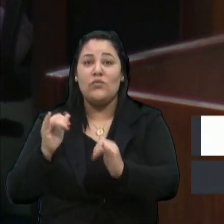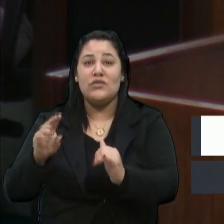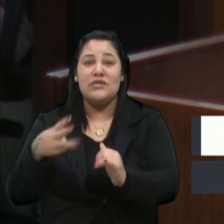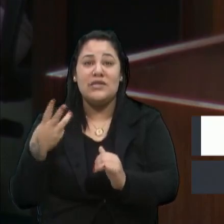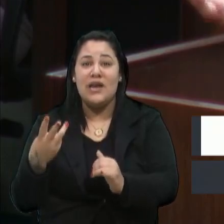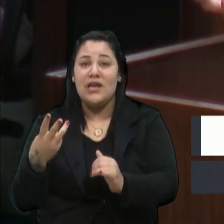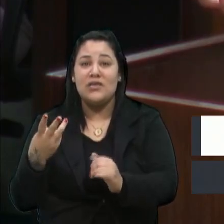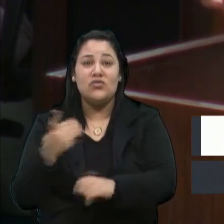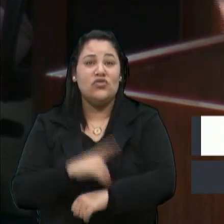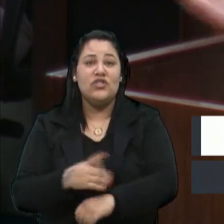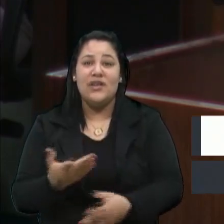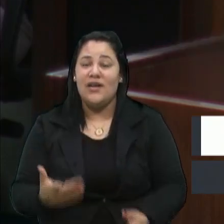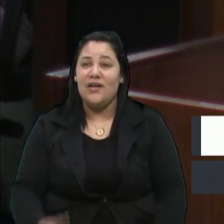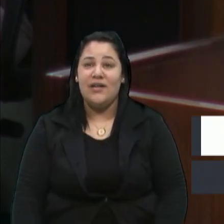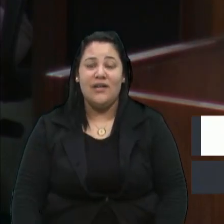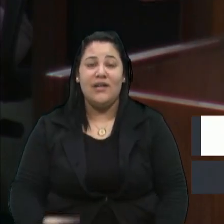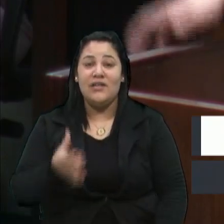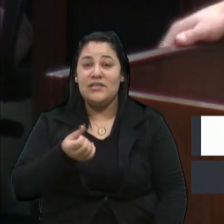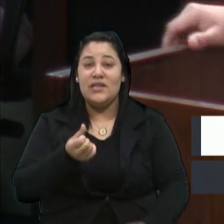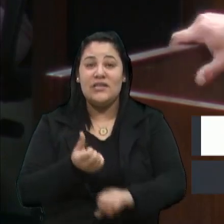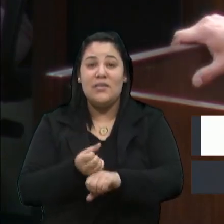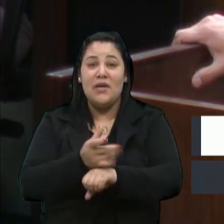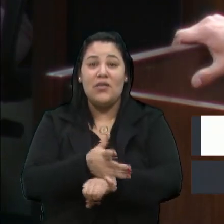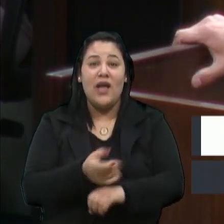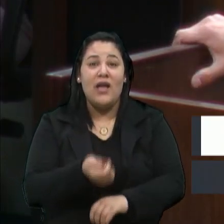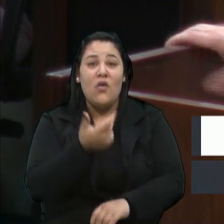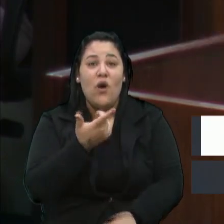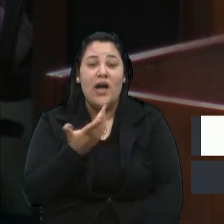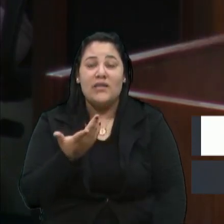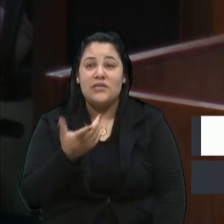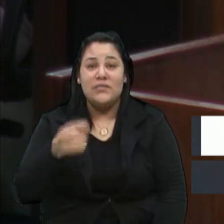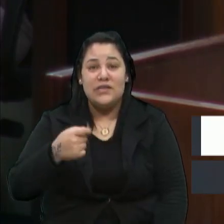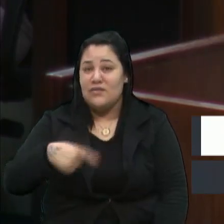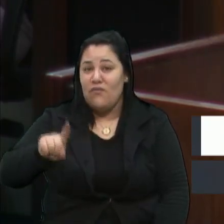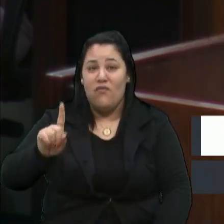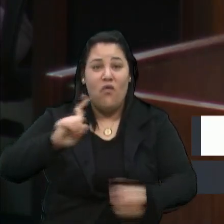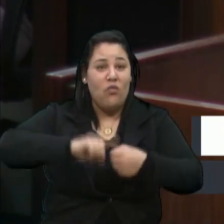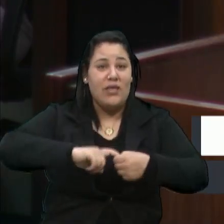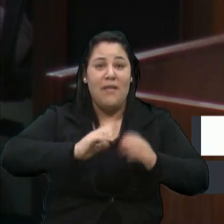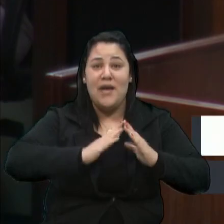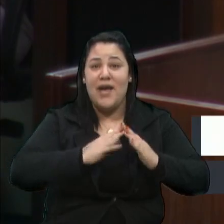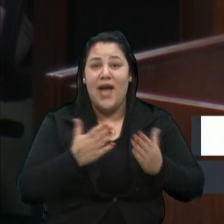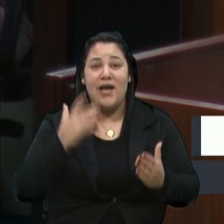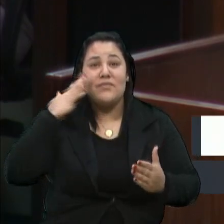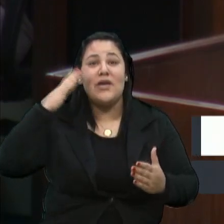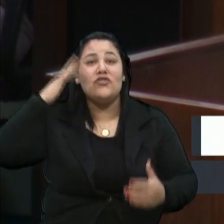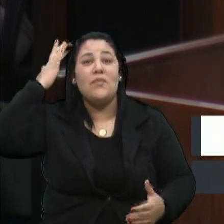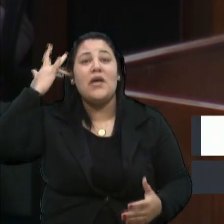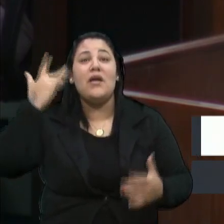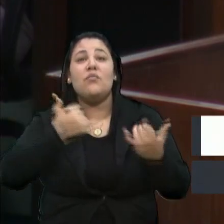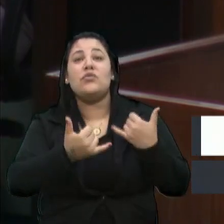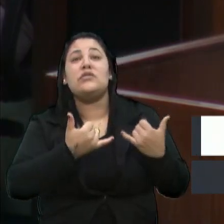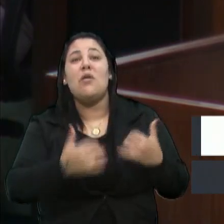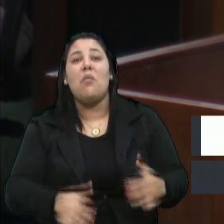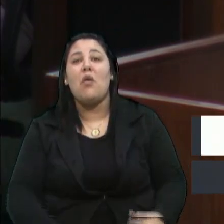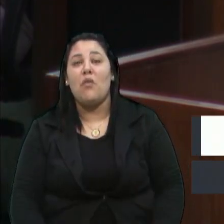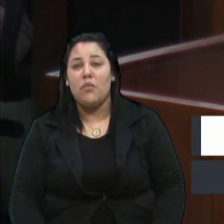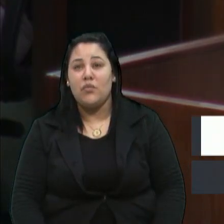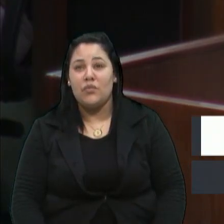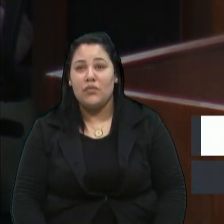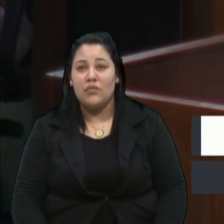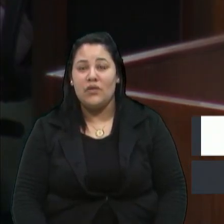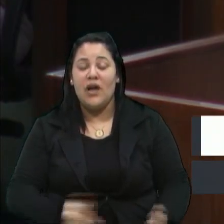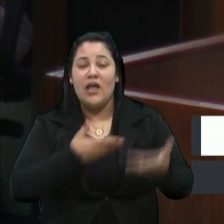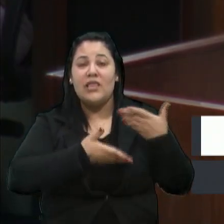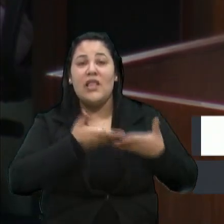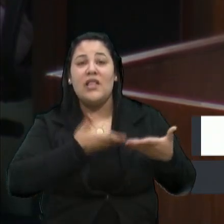porque não vai conseguir ter horário tu tem que 5 horas da manhã imagina amanhã as atendentes que nem hoje por